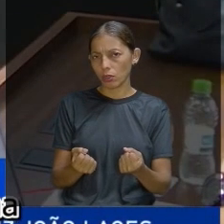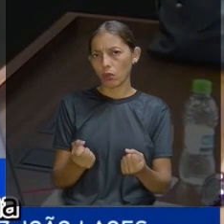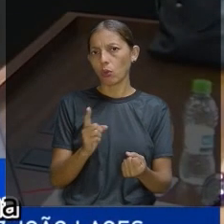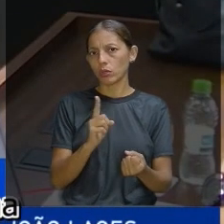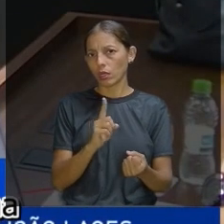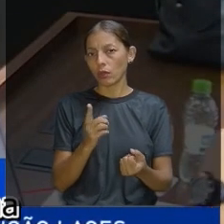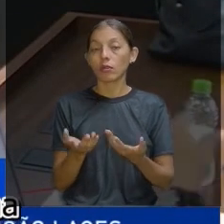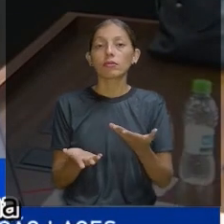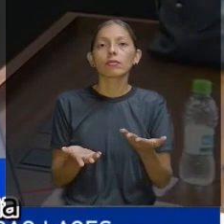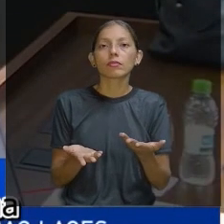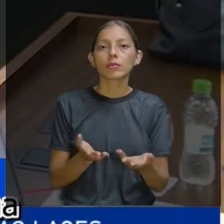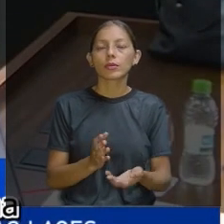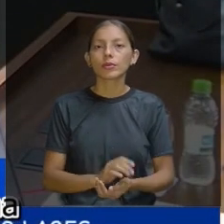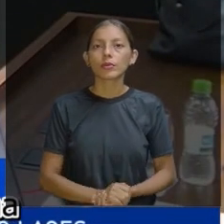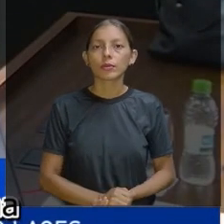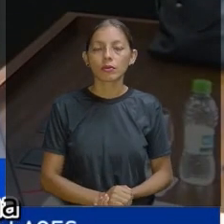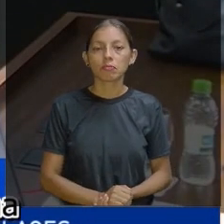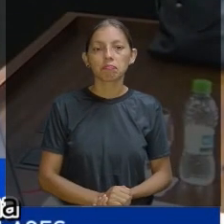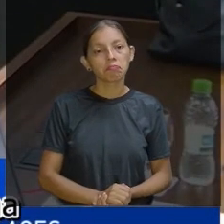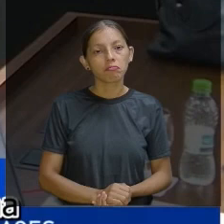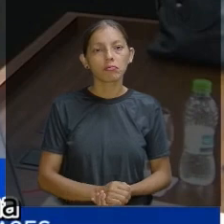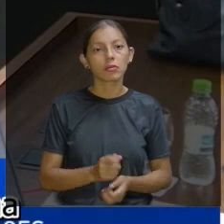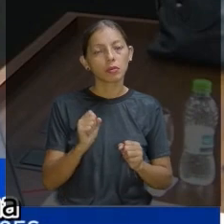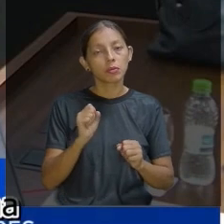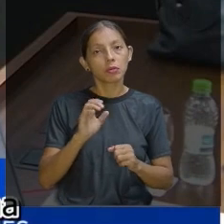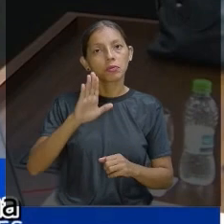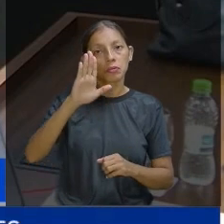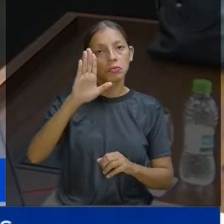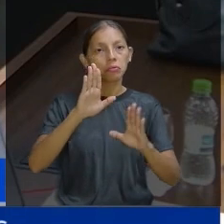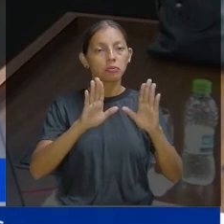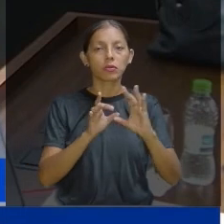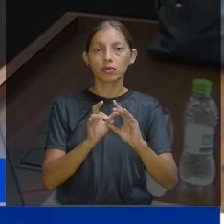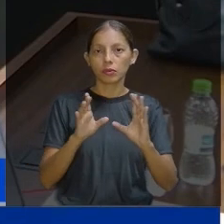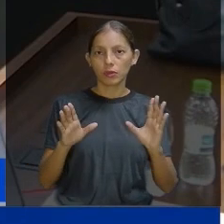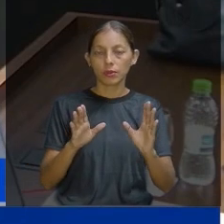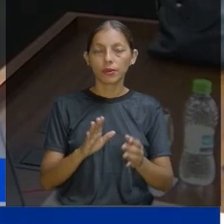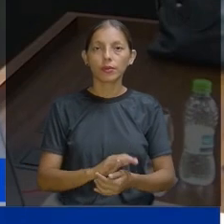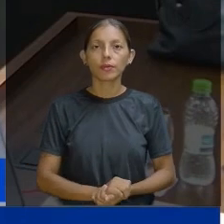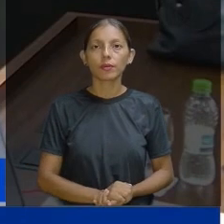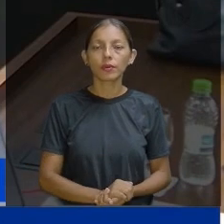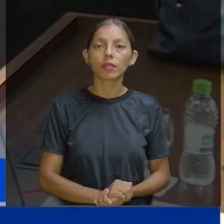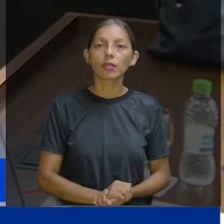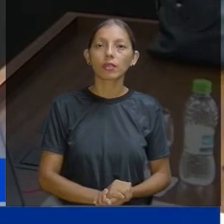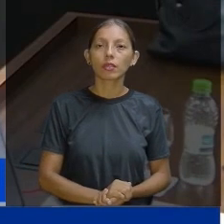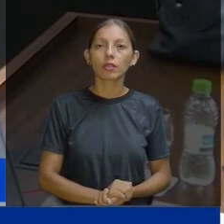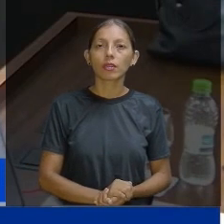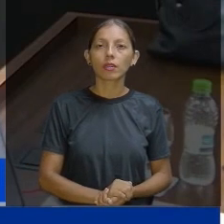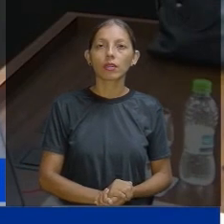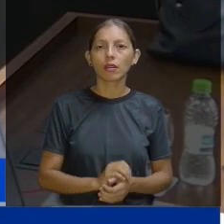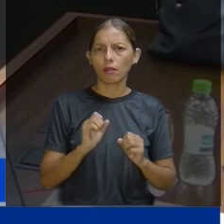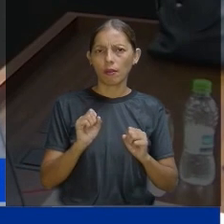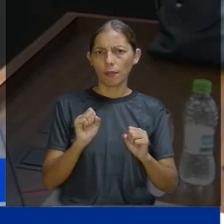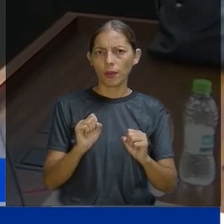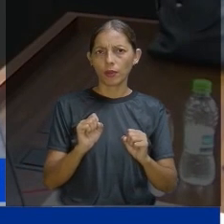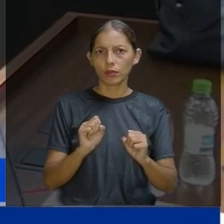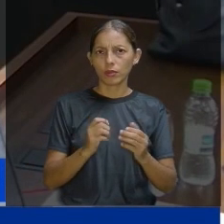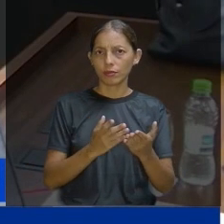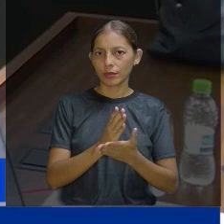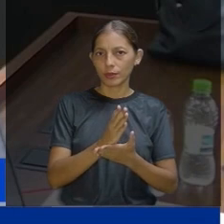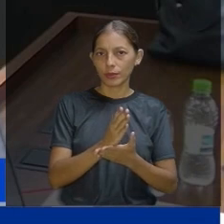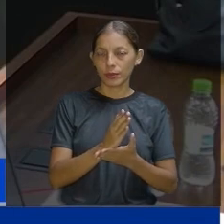alguma observação ou então algum aditivo a fazer. Podemos aprovar? Então,